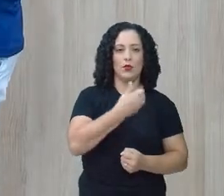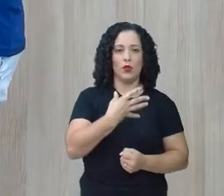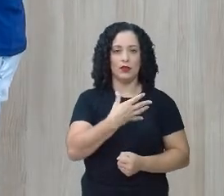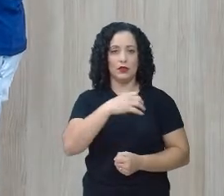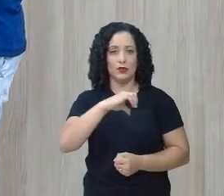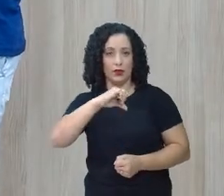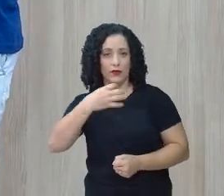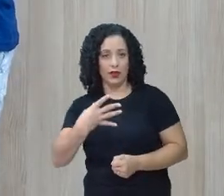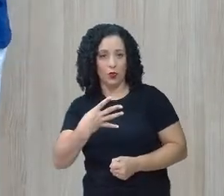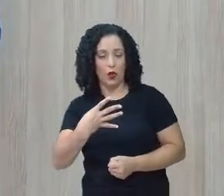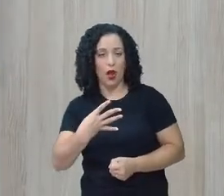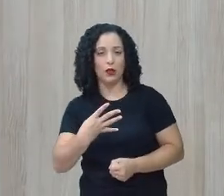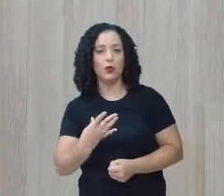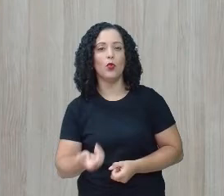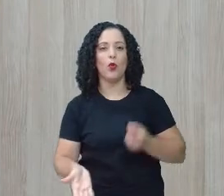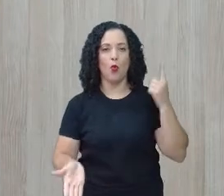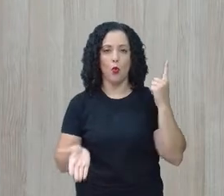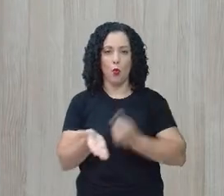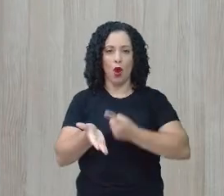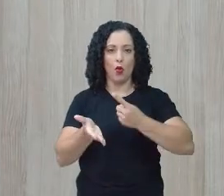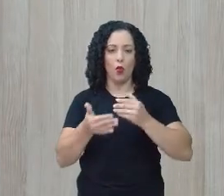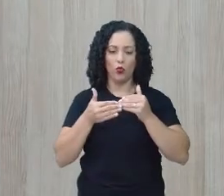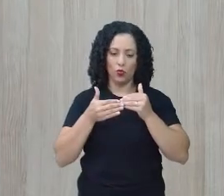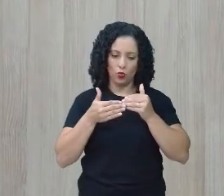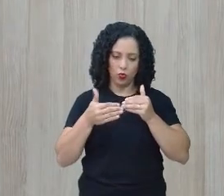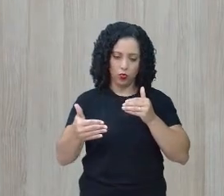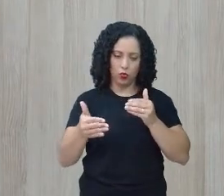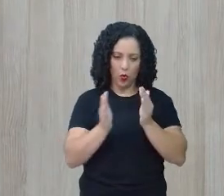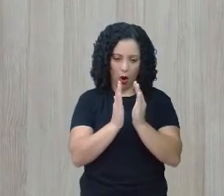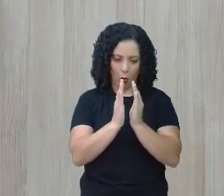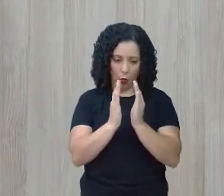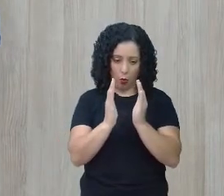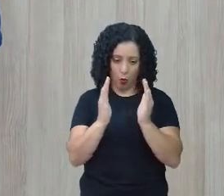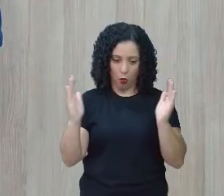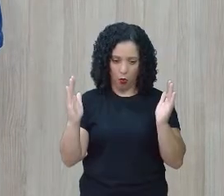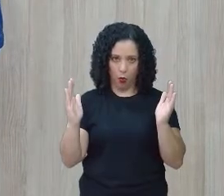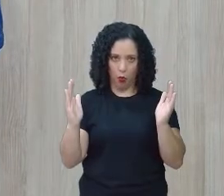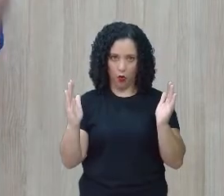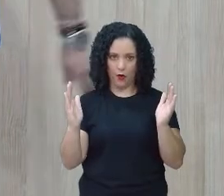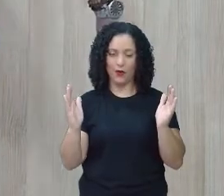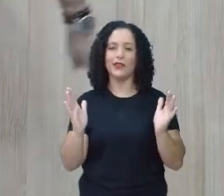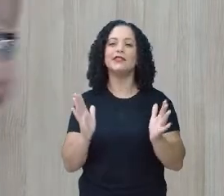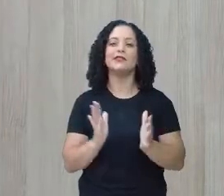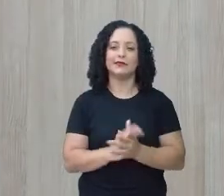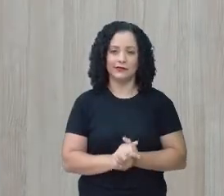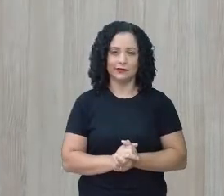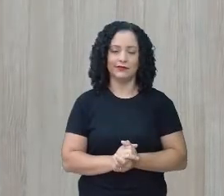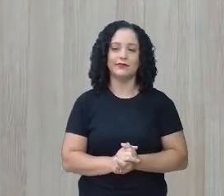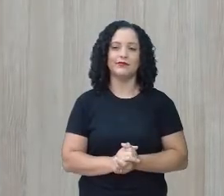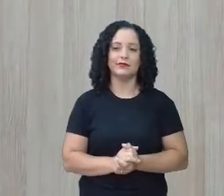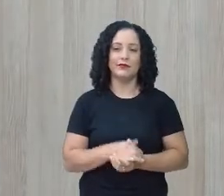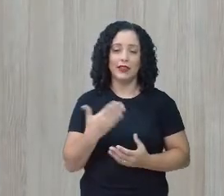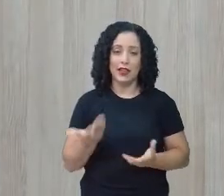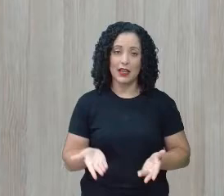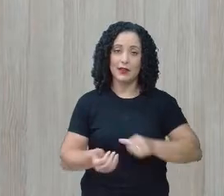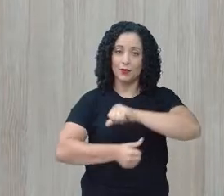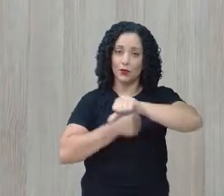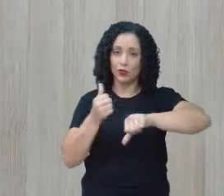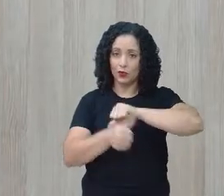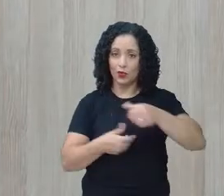esse tratado foi alongado para 370 léguas, dando origem aí ao Tratado de Tordesilhas, né, que vai dar